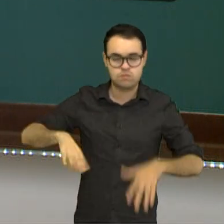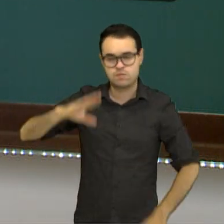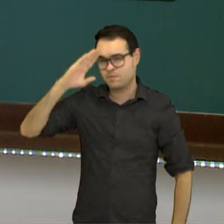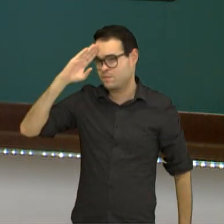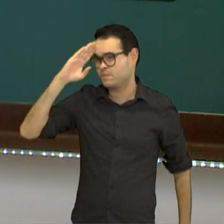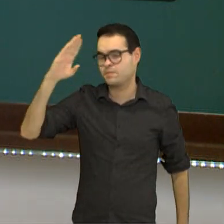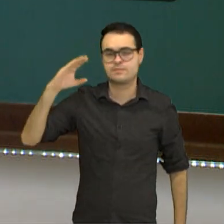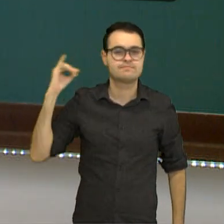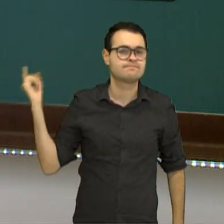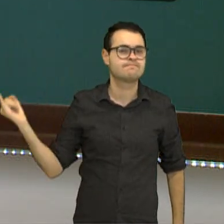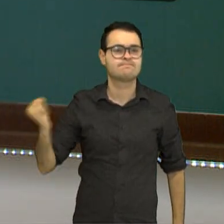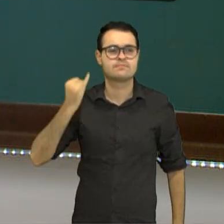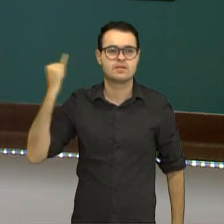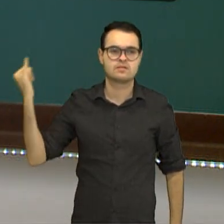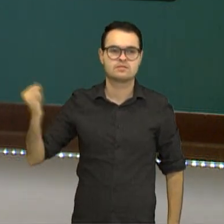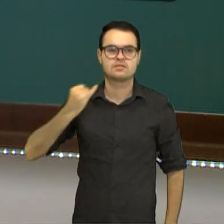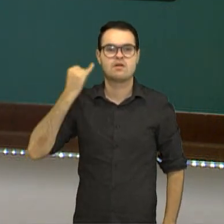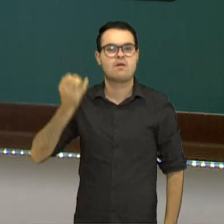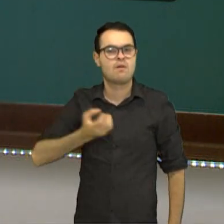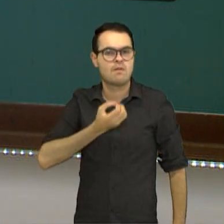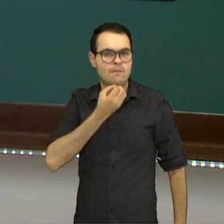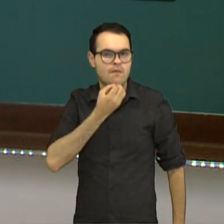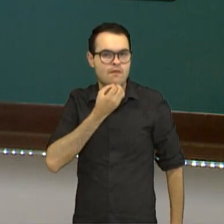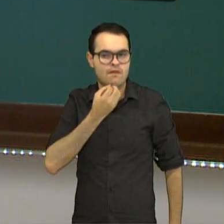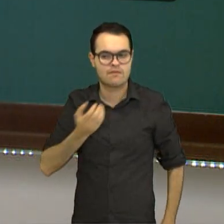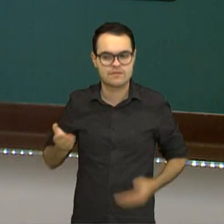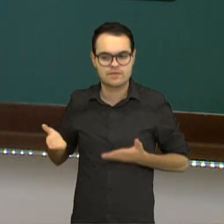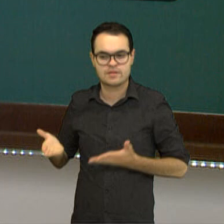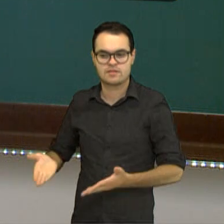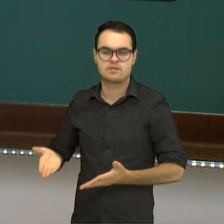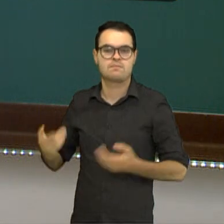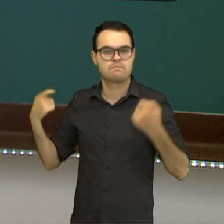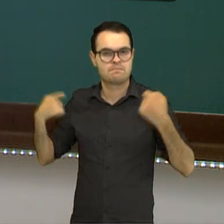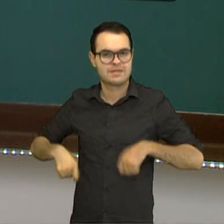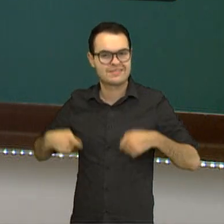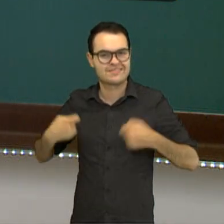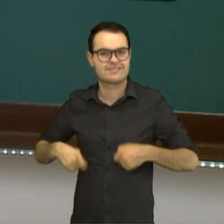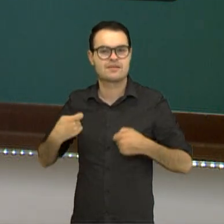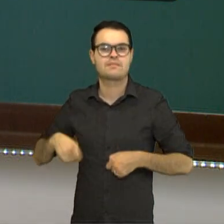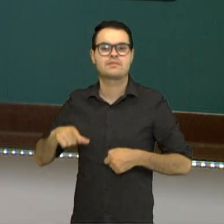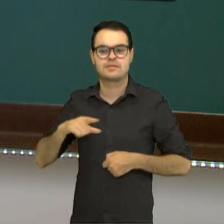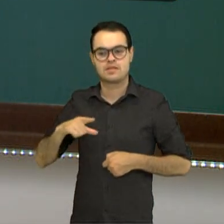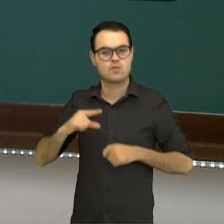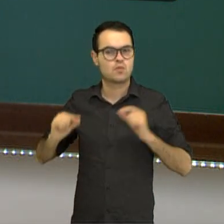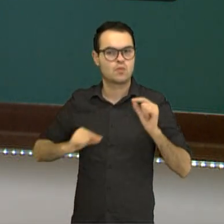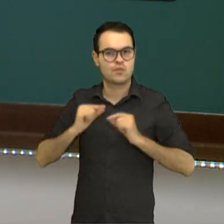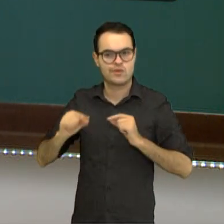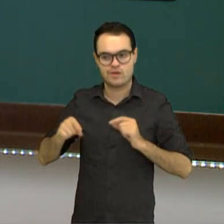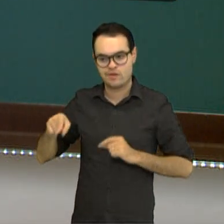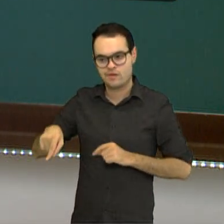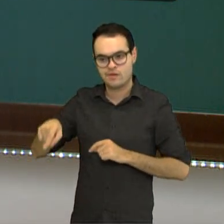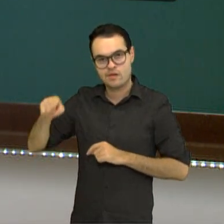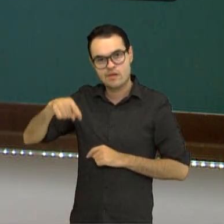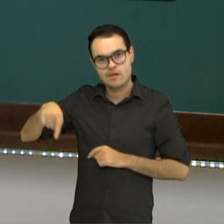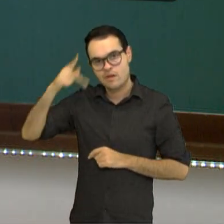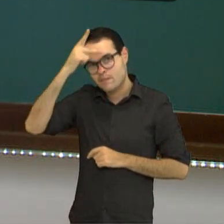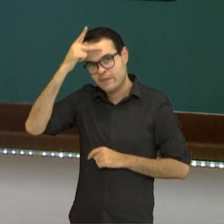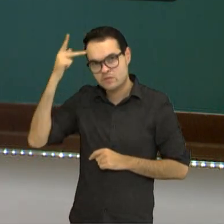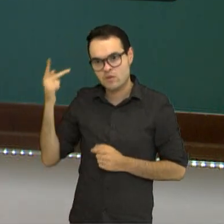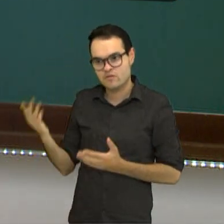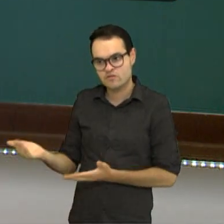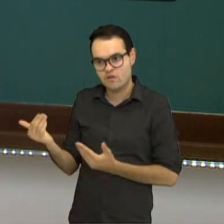to let young people have opportunities. Precisamos, né, temos a necessidade de deixar as pessoas mais jovens